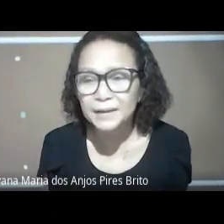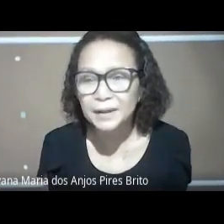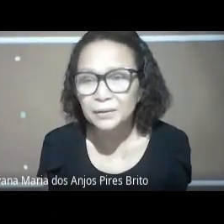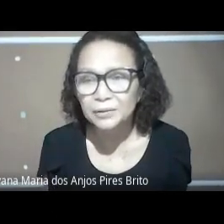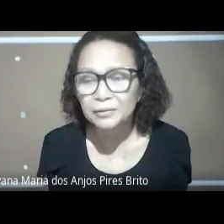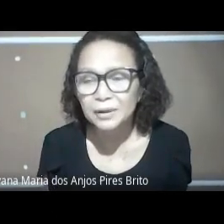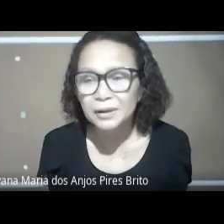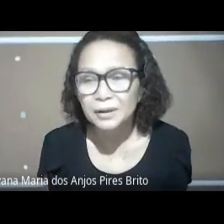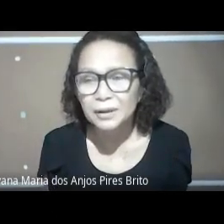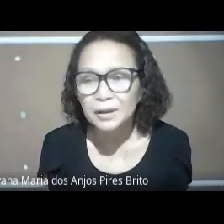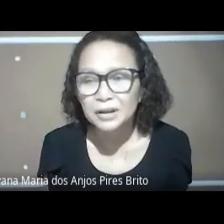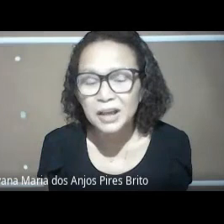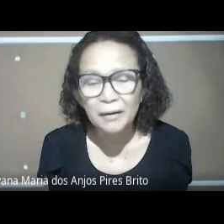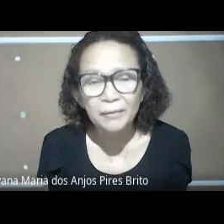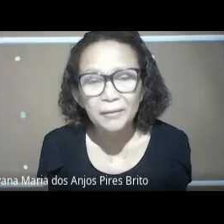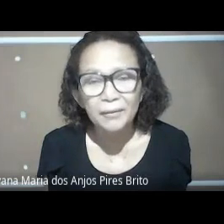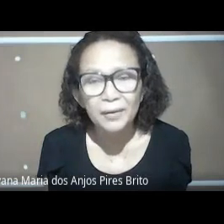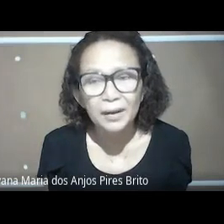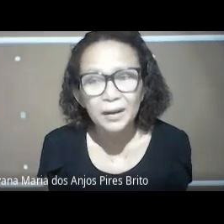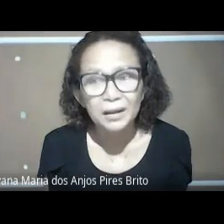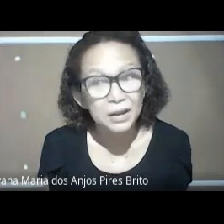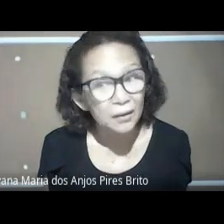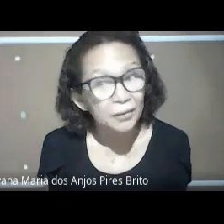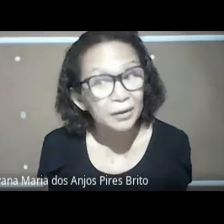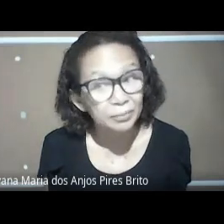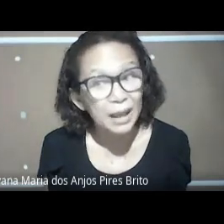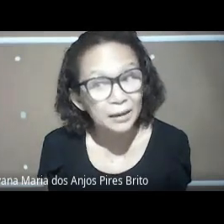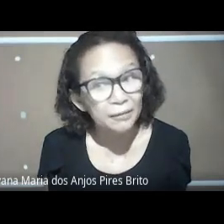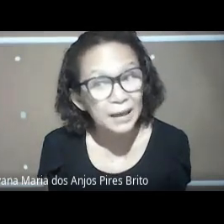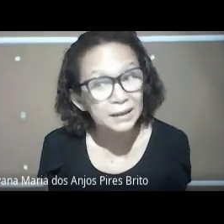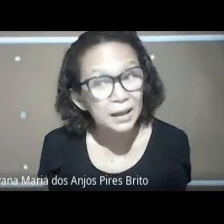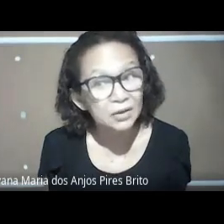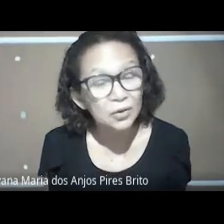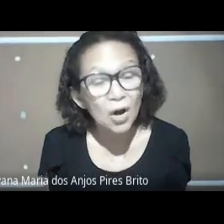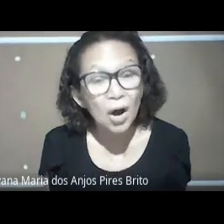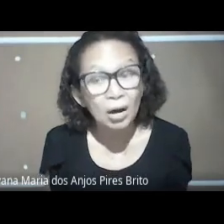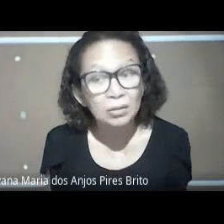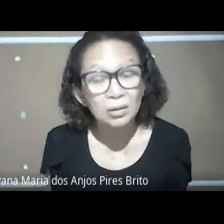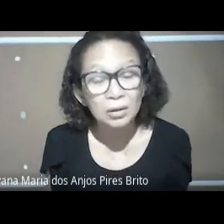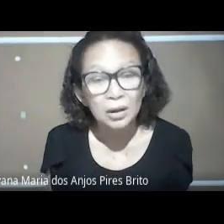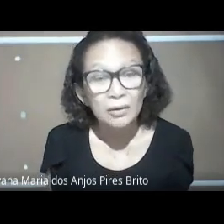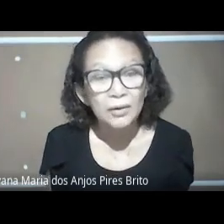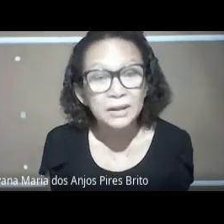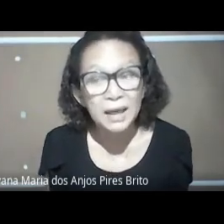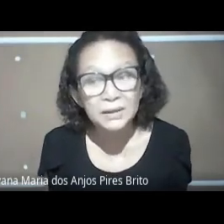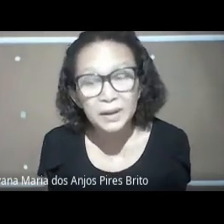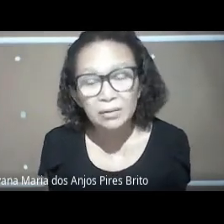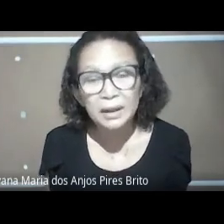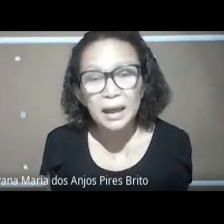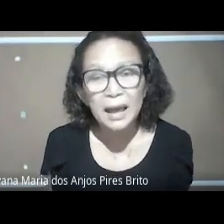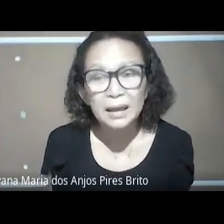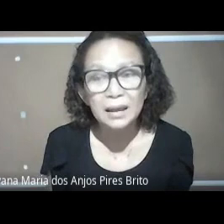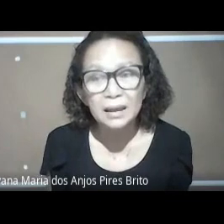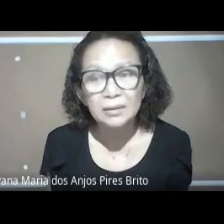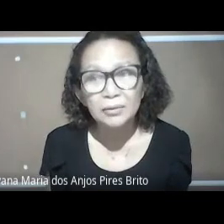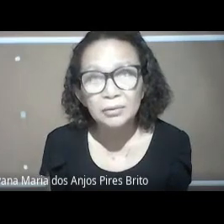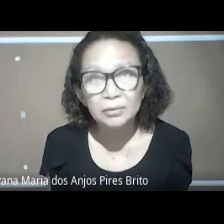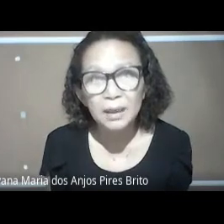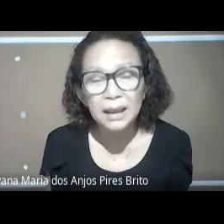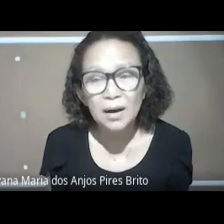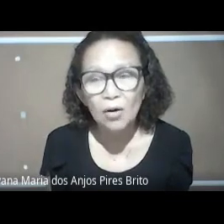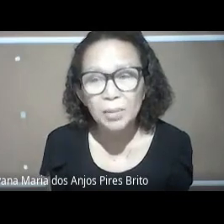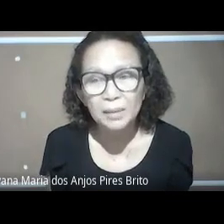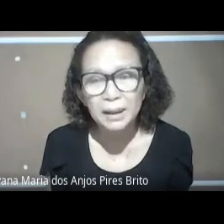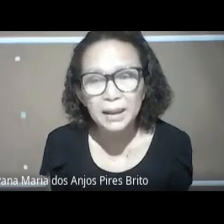O fascículo? Ainda não. Já tem que fazer isso logo. Vocês viram que ele,